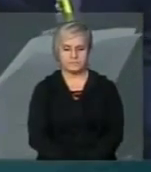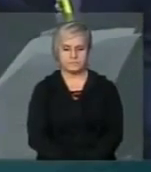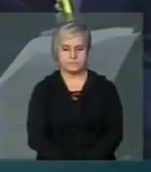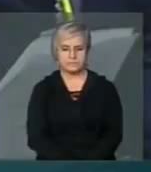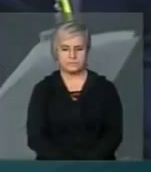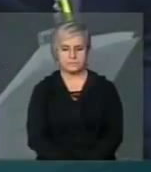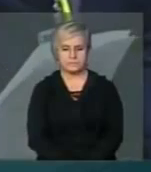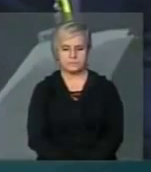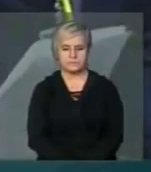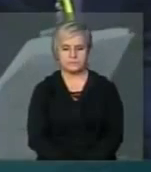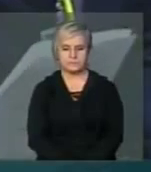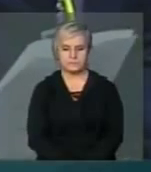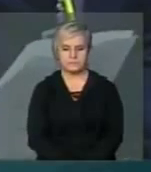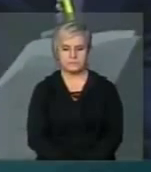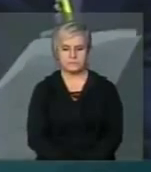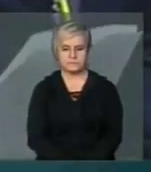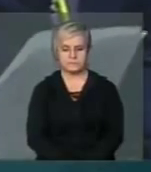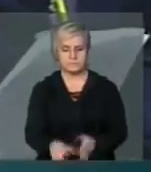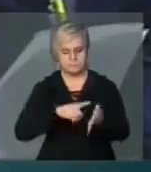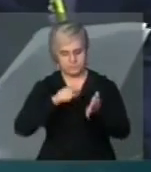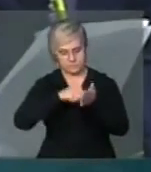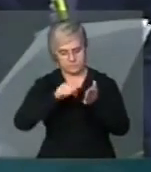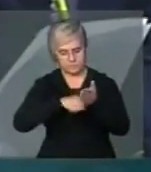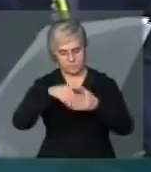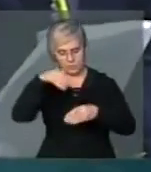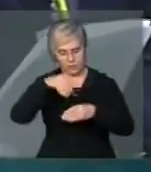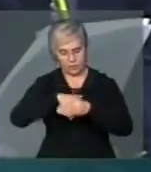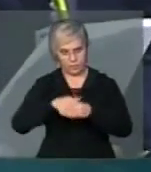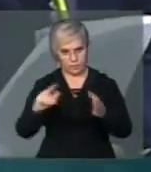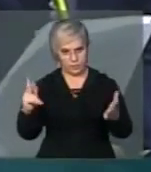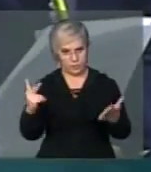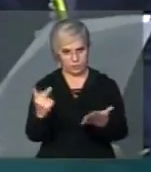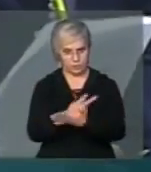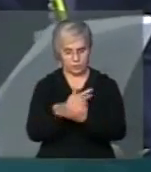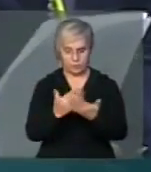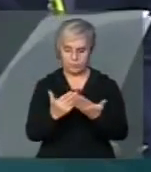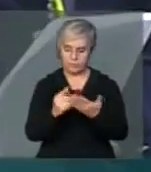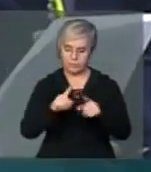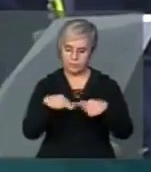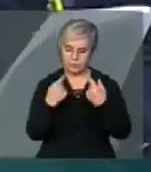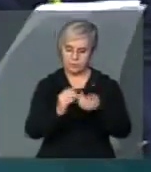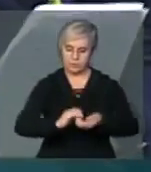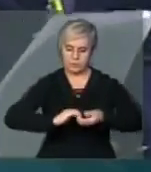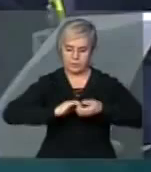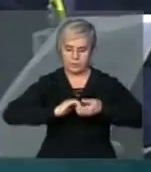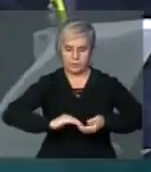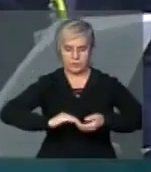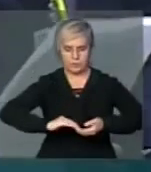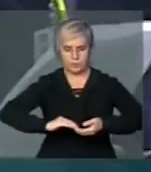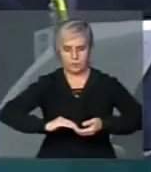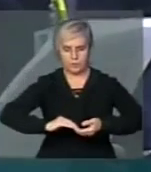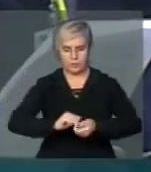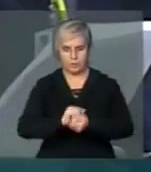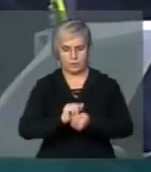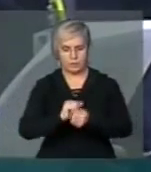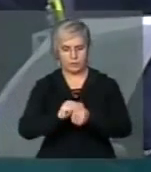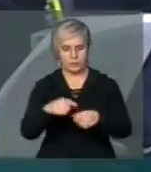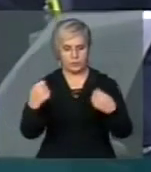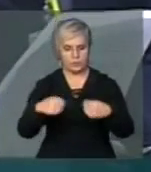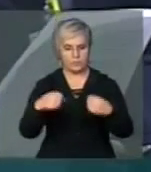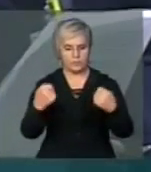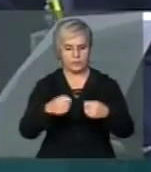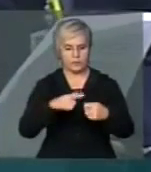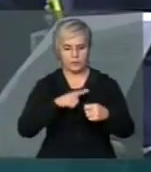Continuando, senhor presidente. Assim, nas votações ocorridas nas sessões conjuntas do Congresso Nacional, faz-se necessário